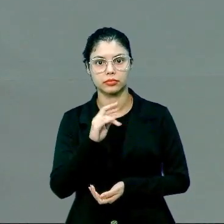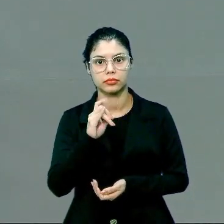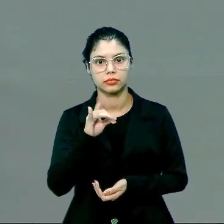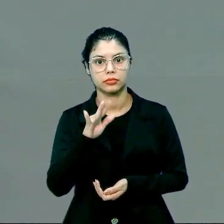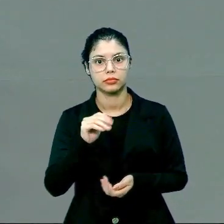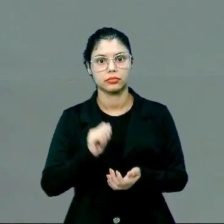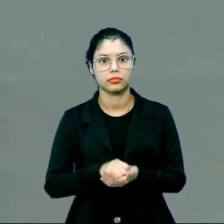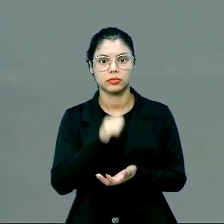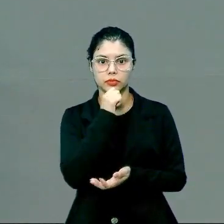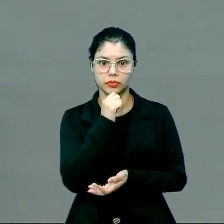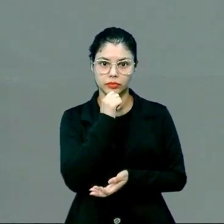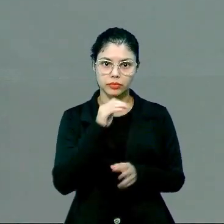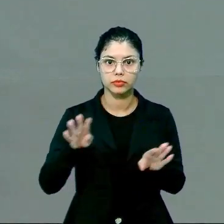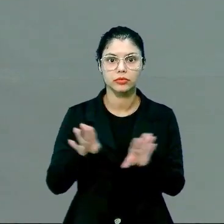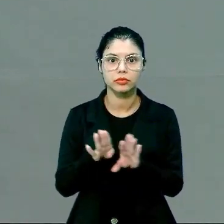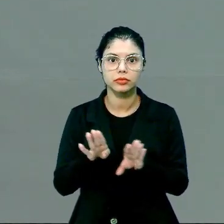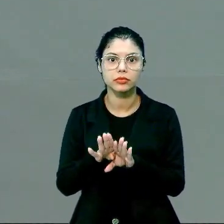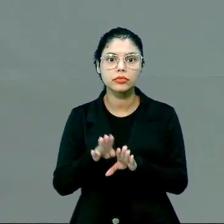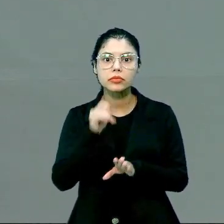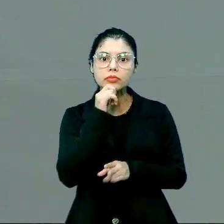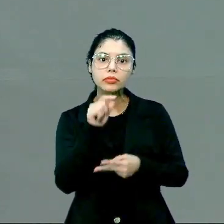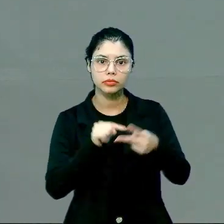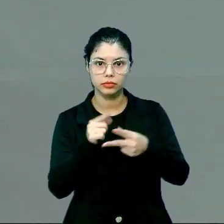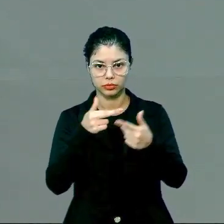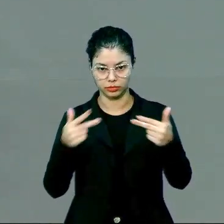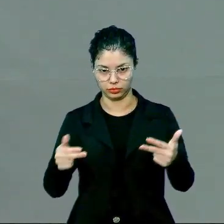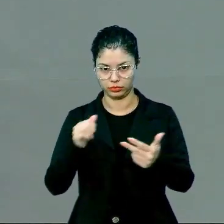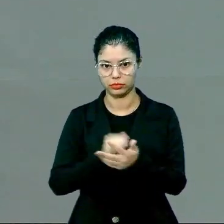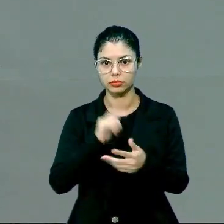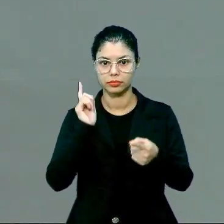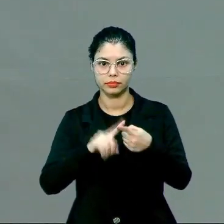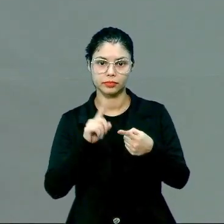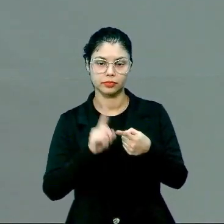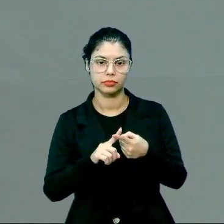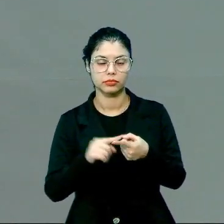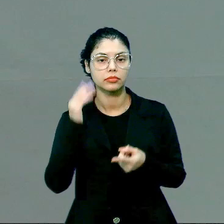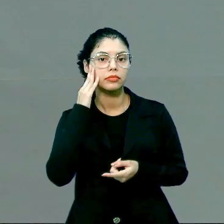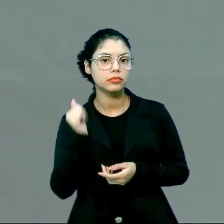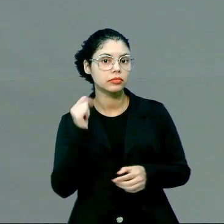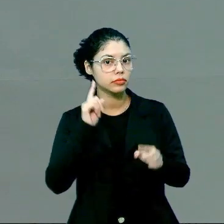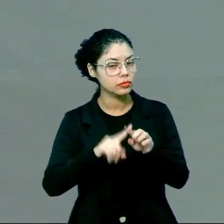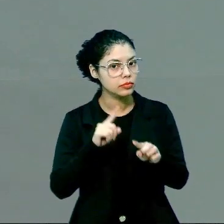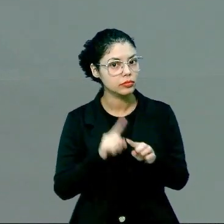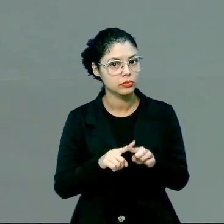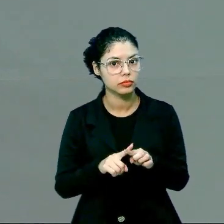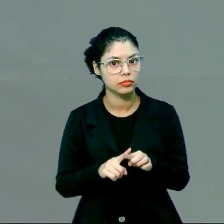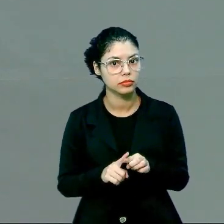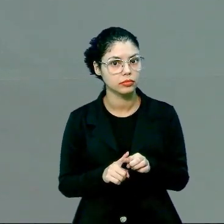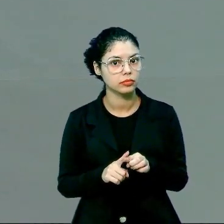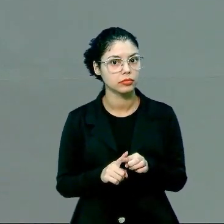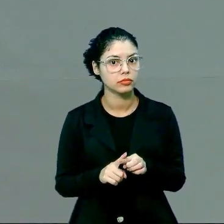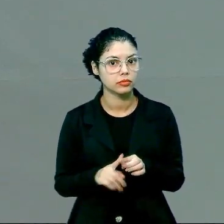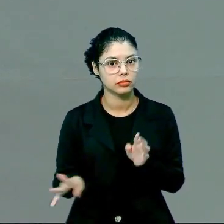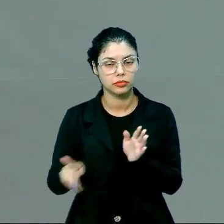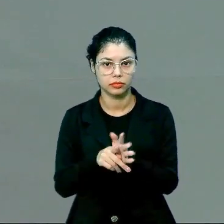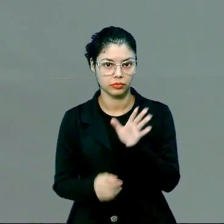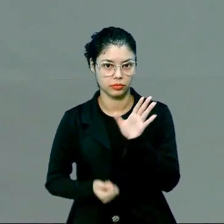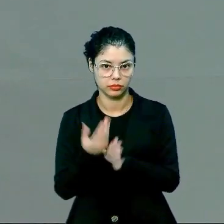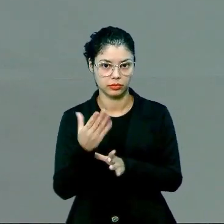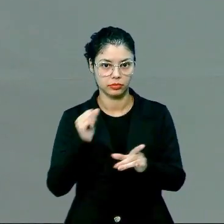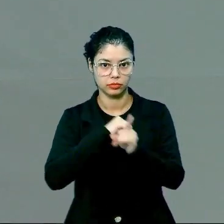Engels, e eles queriam duas coisas. Em primeiro lugar, saber por que o